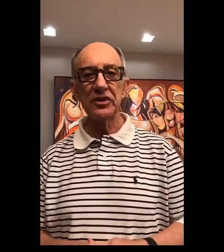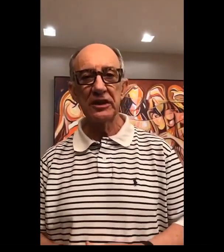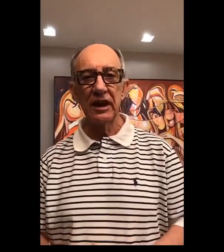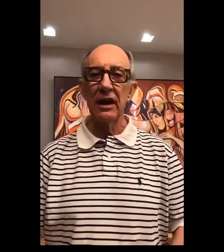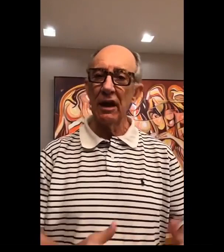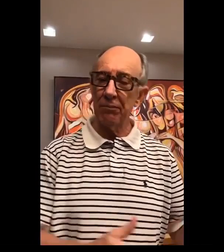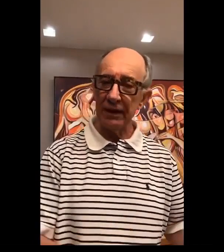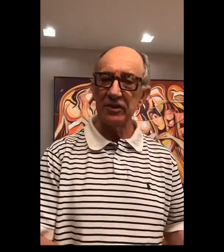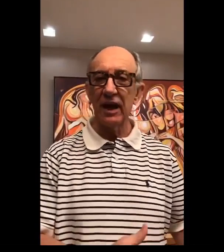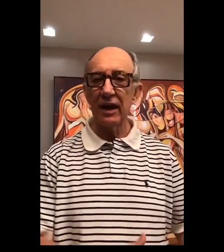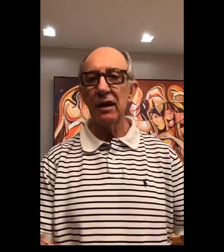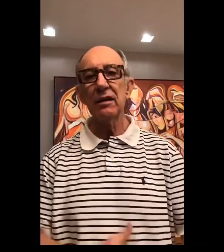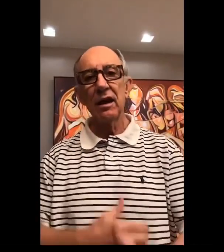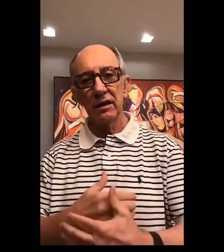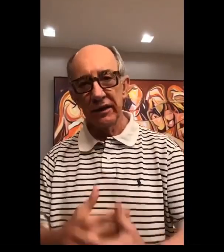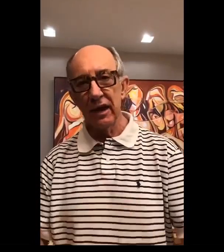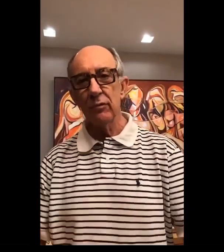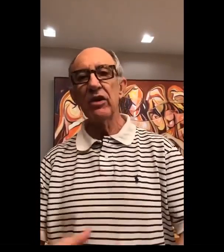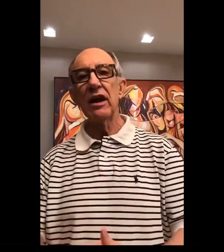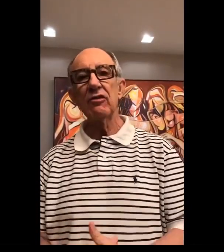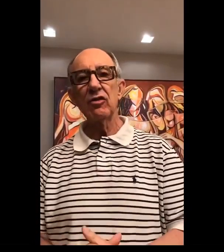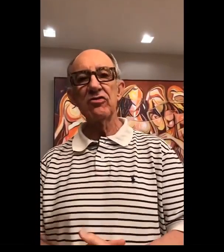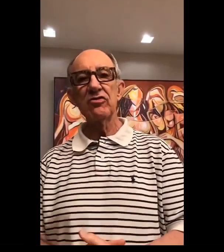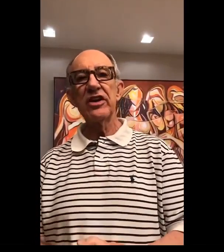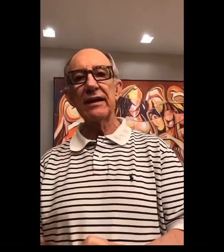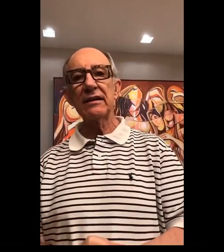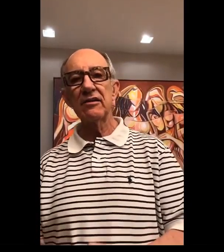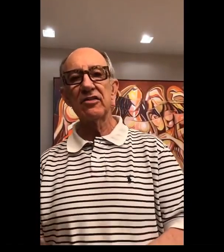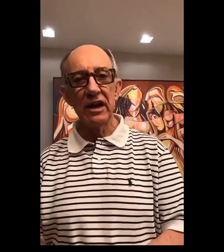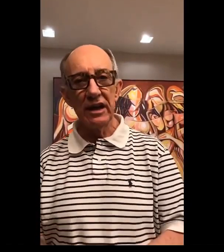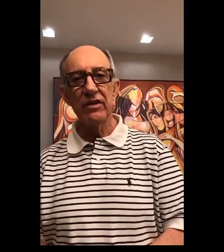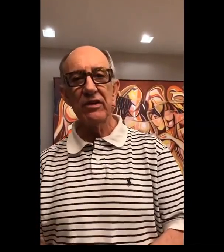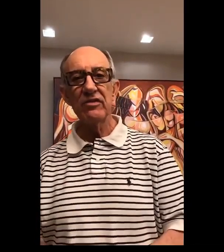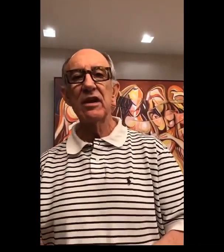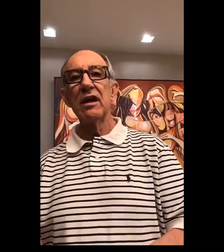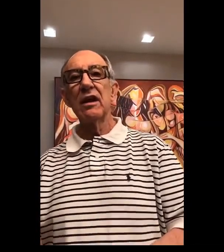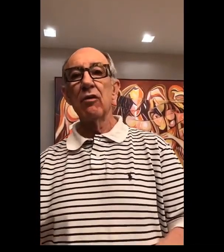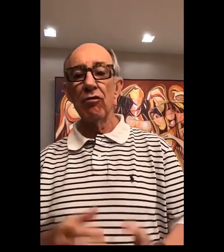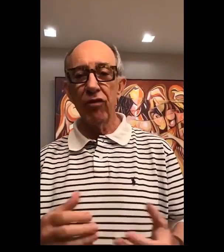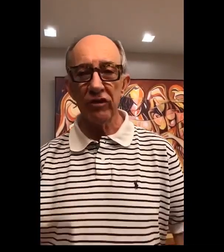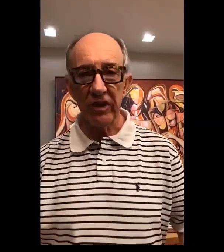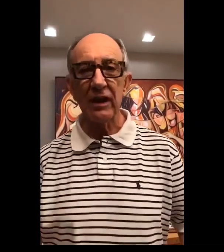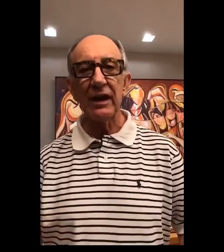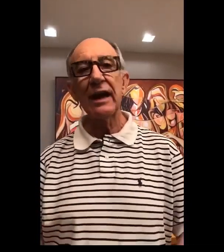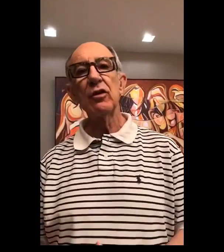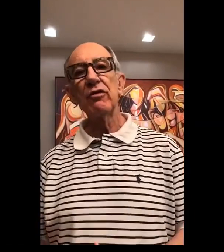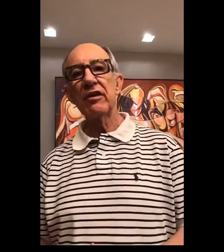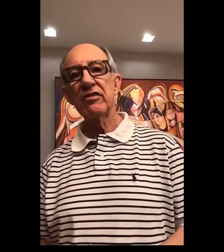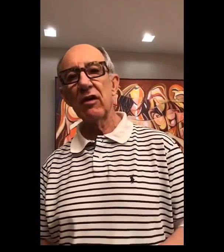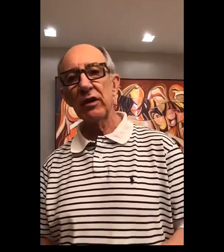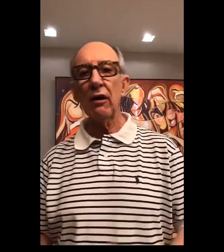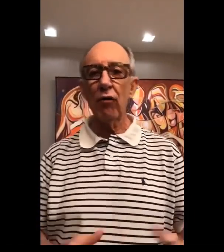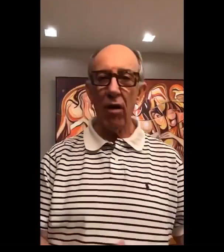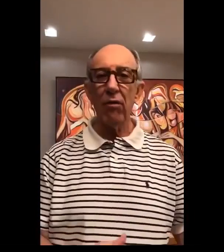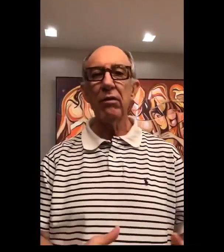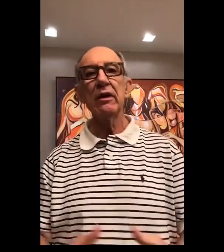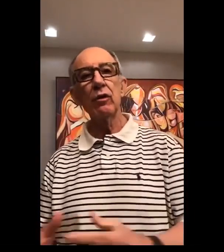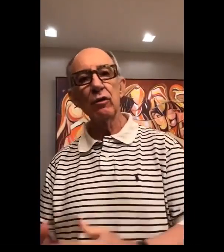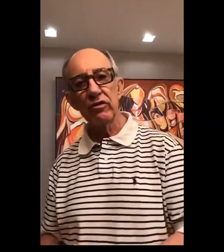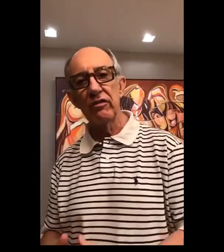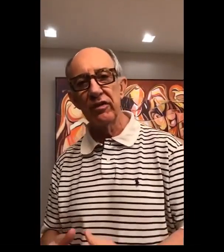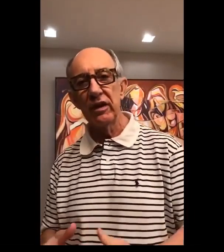país hoje, e a partir daí termos eleições diretas, livres, com voto secreto universal, da